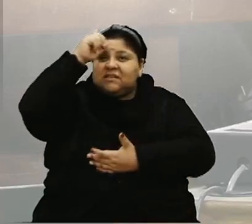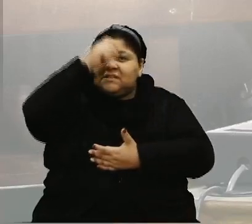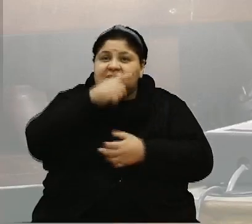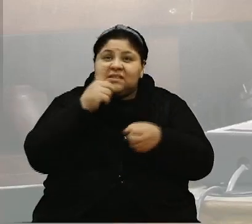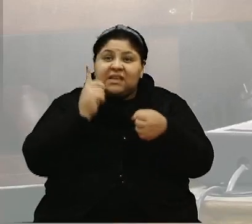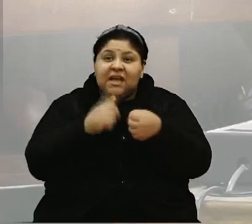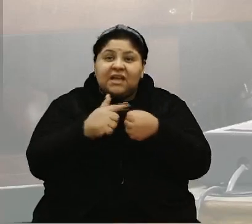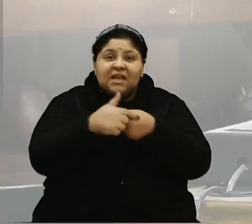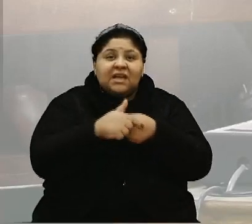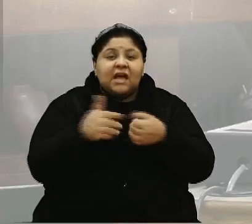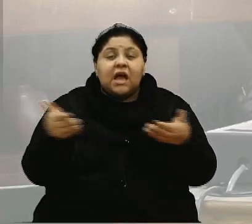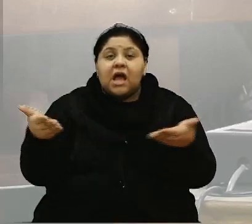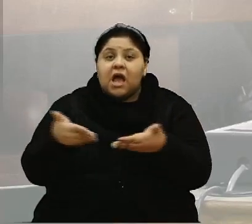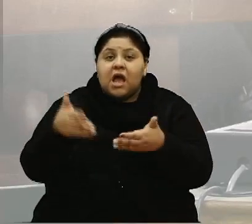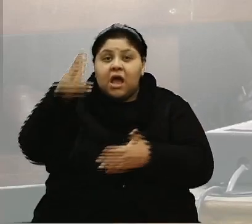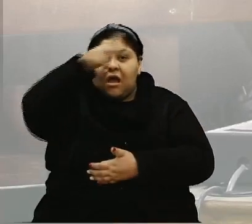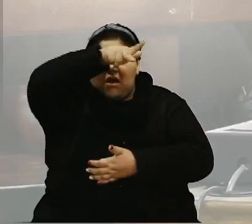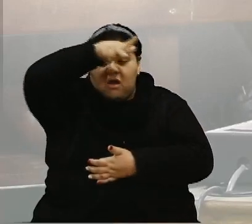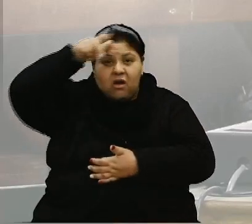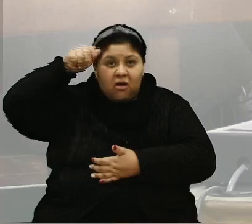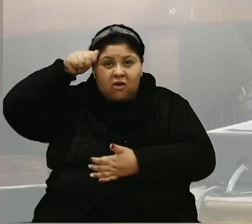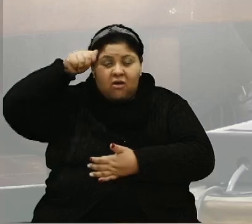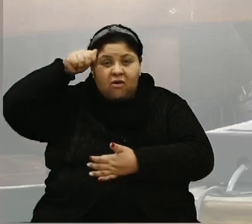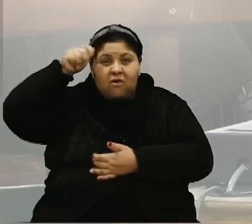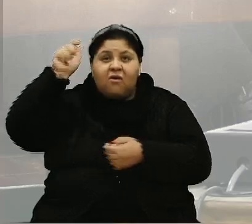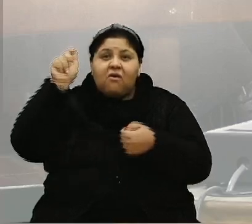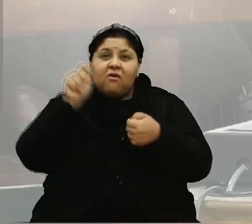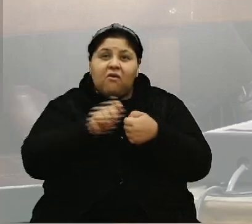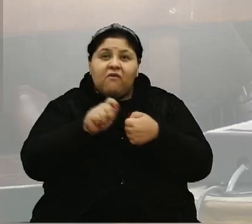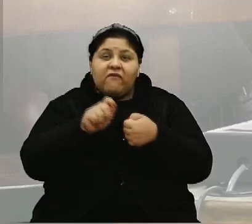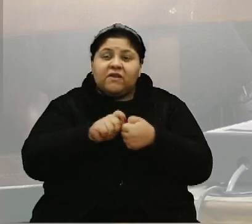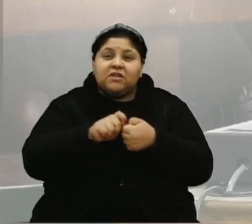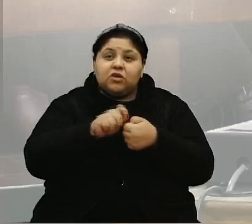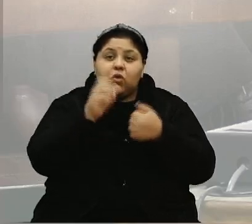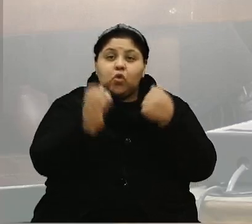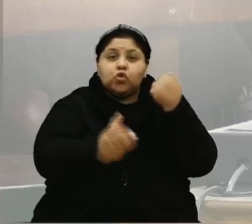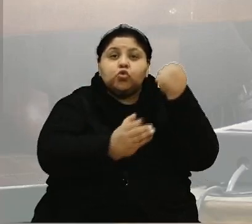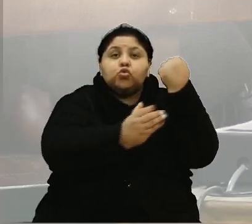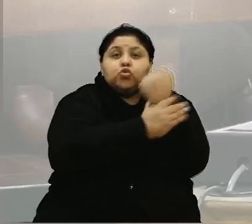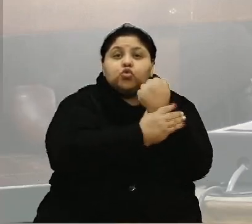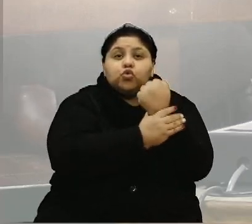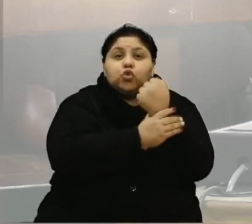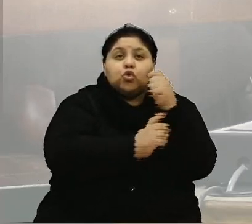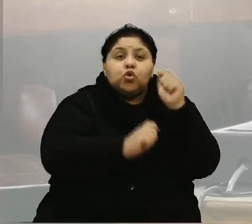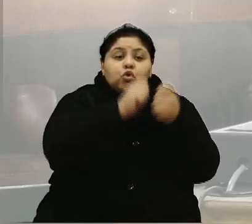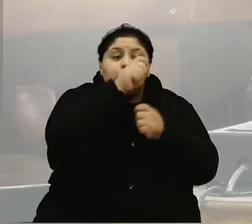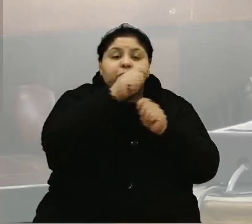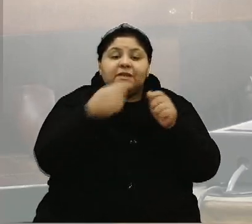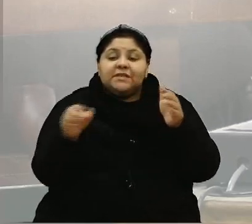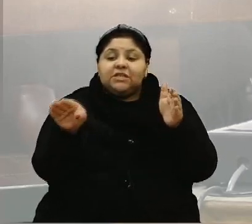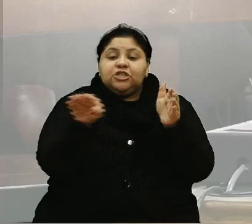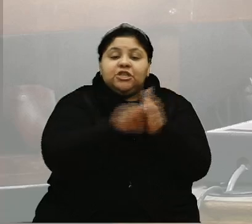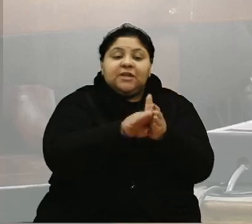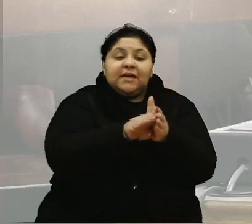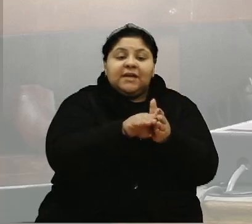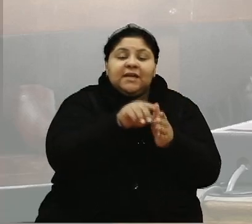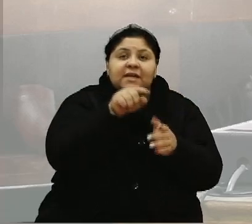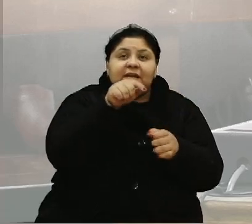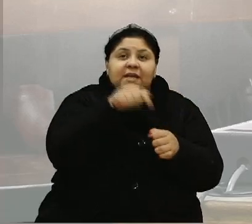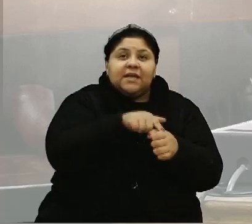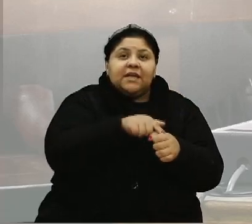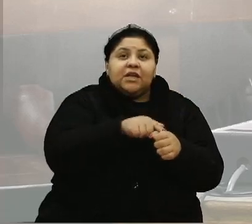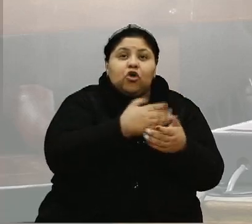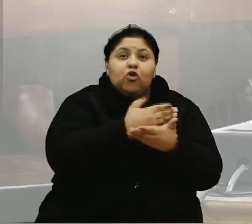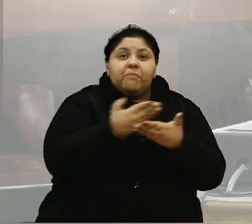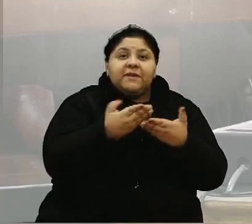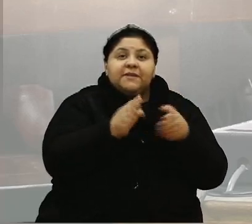cidade. Agora o prefeito municipal está fazendo um seguro. Agora a empresa que chegar em Caxias para ser licitada e pegar a